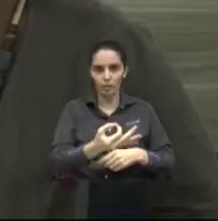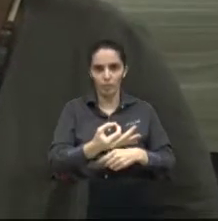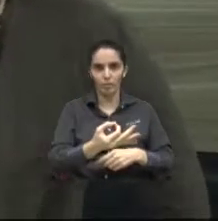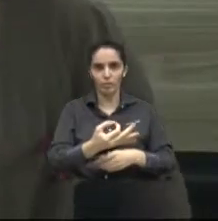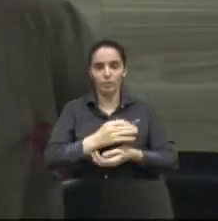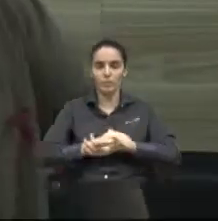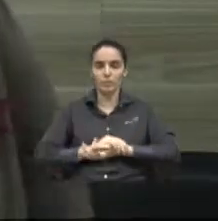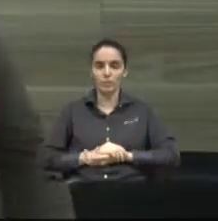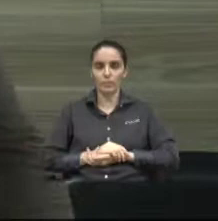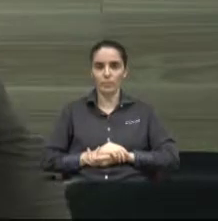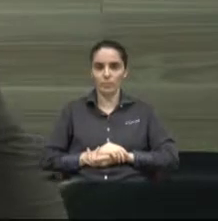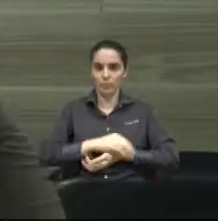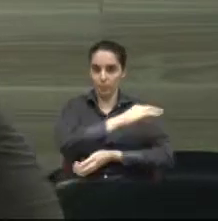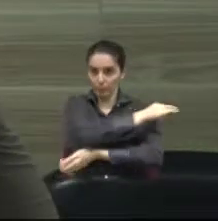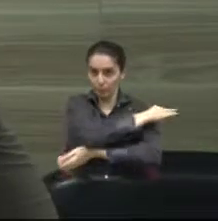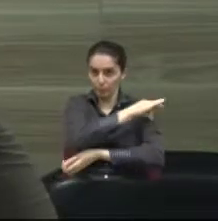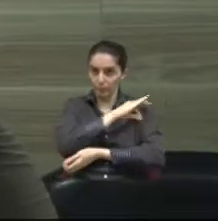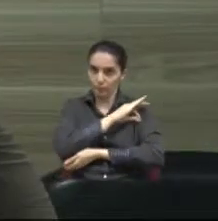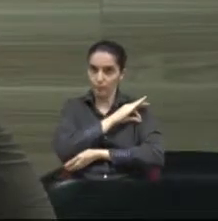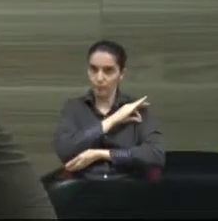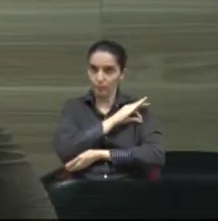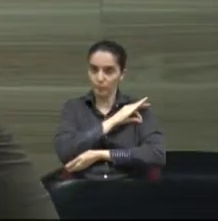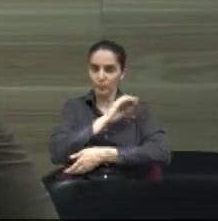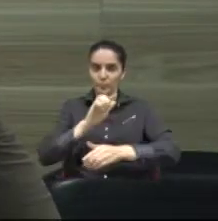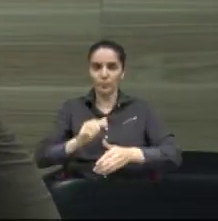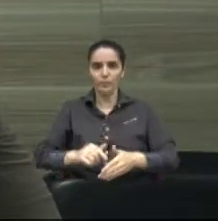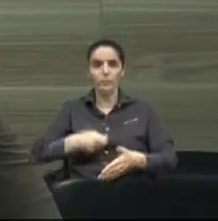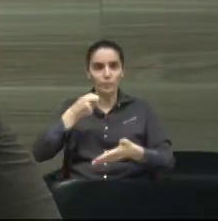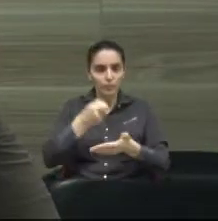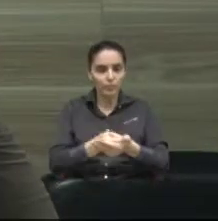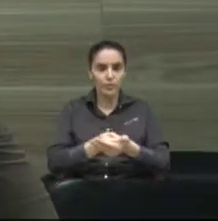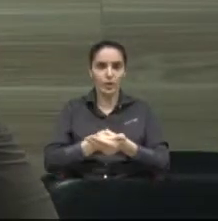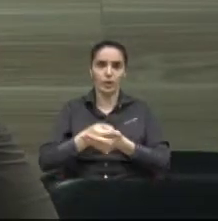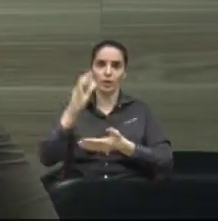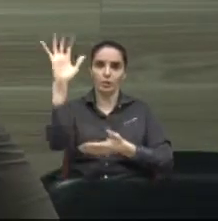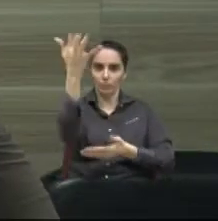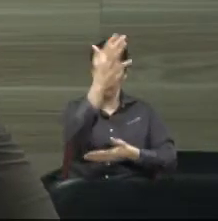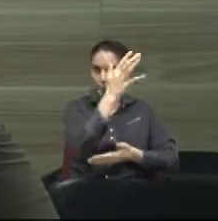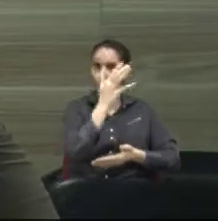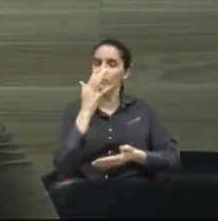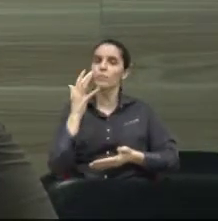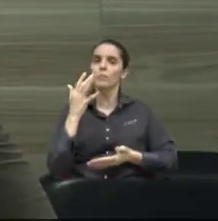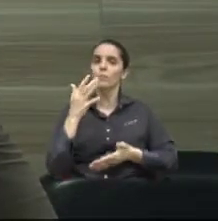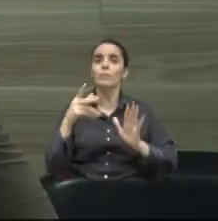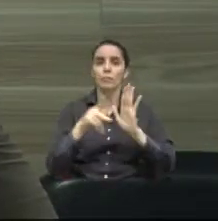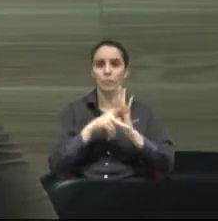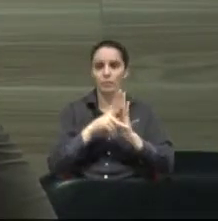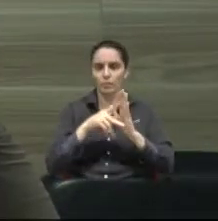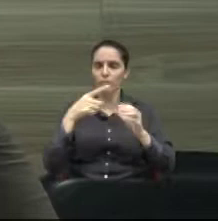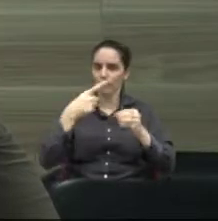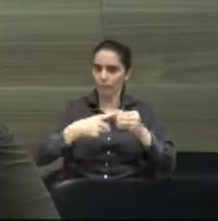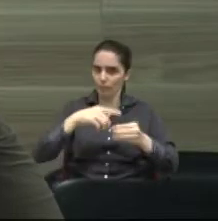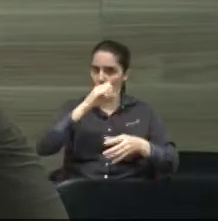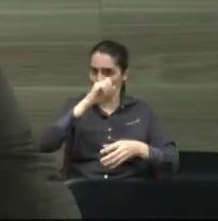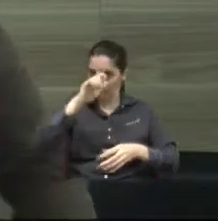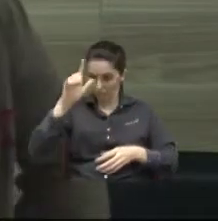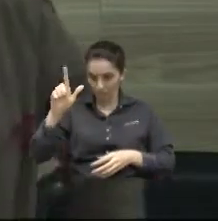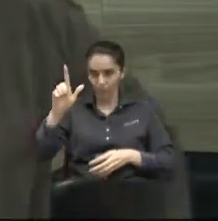Ao prefeito lutar para que o horto seja reconhecido na justiça para